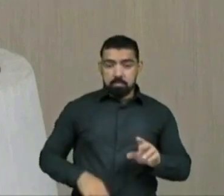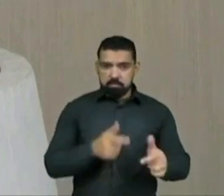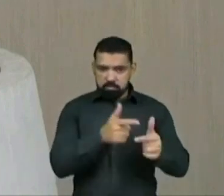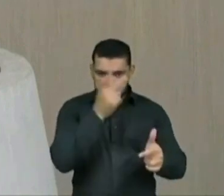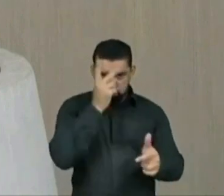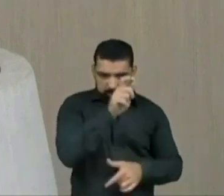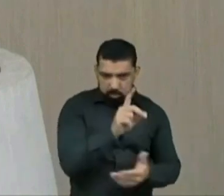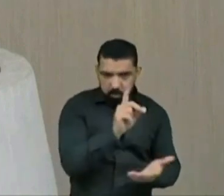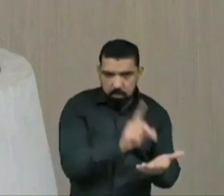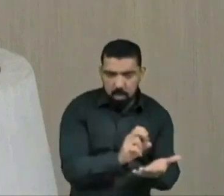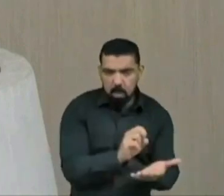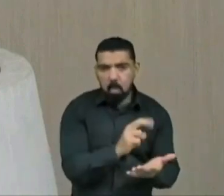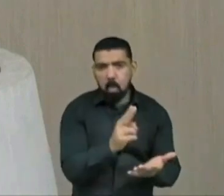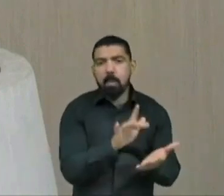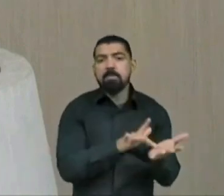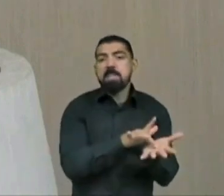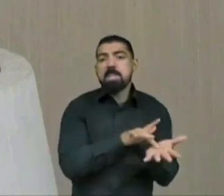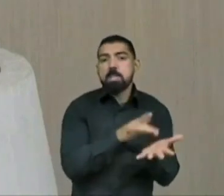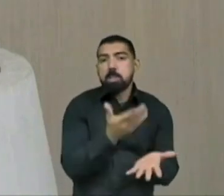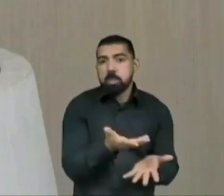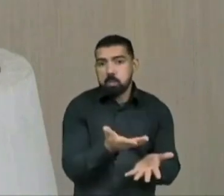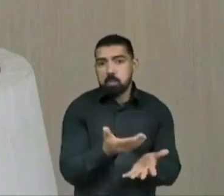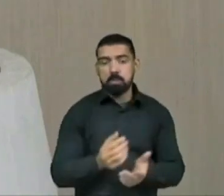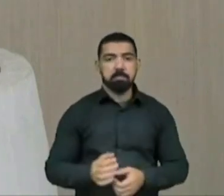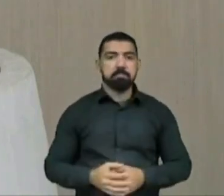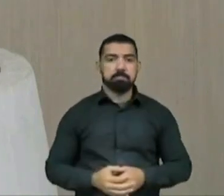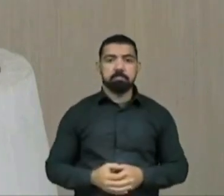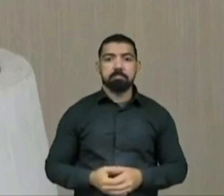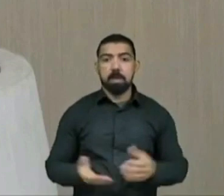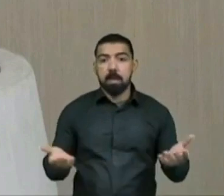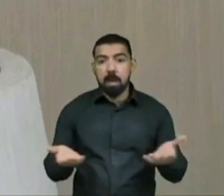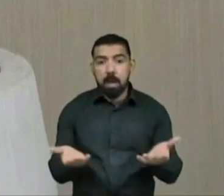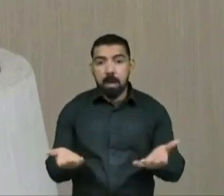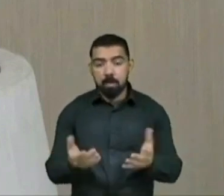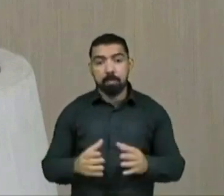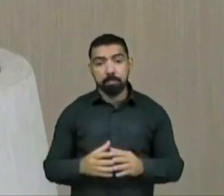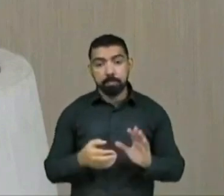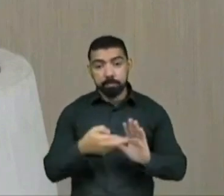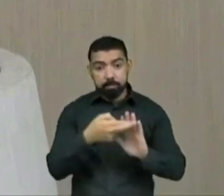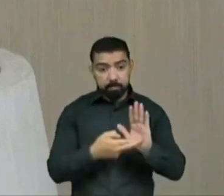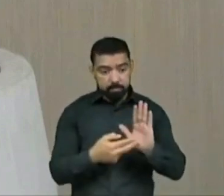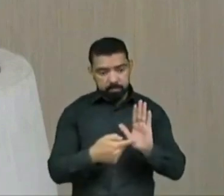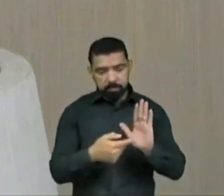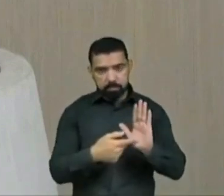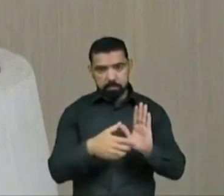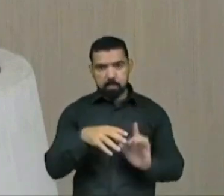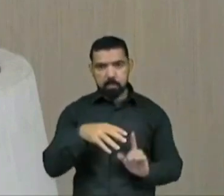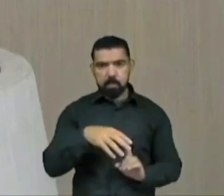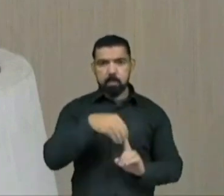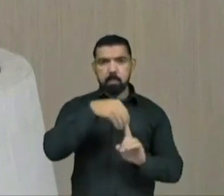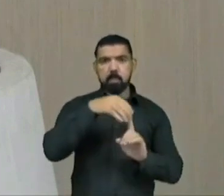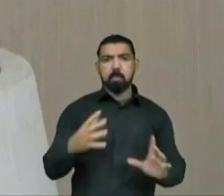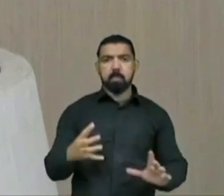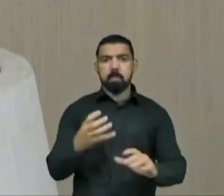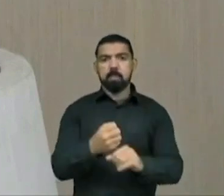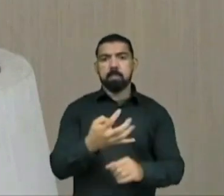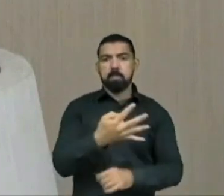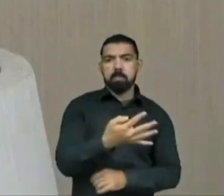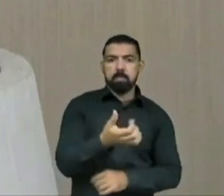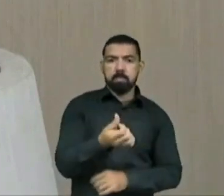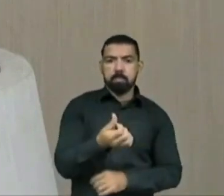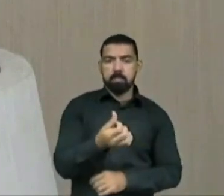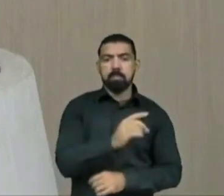codinome? Nesse momento, esse relatório coloca em suspeição os 46